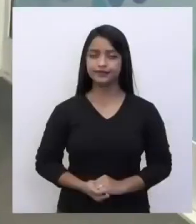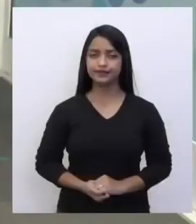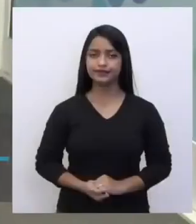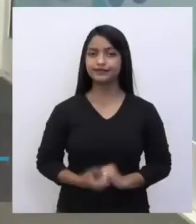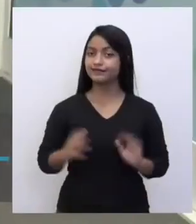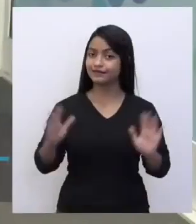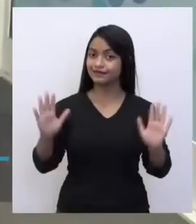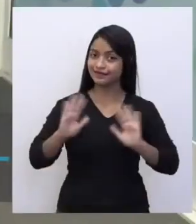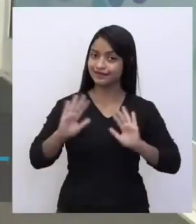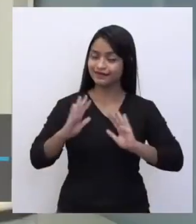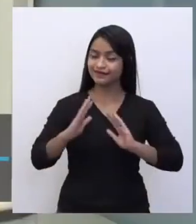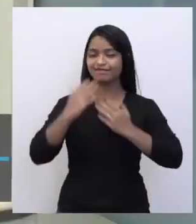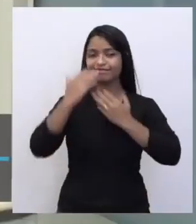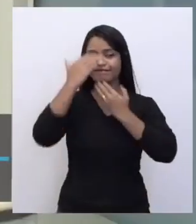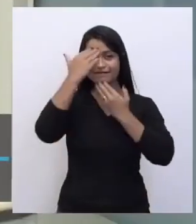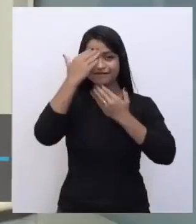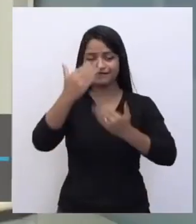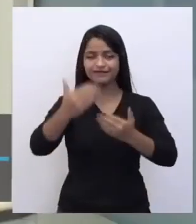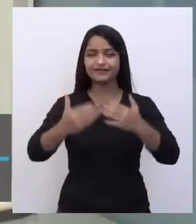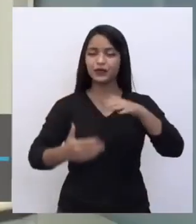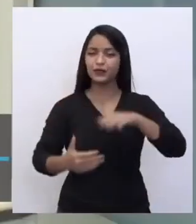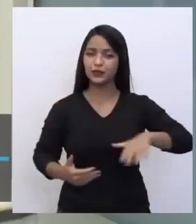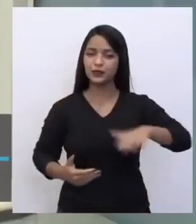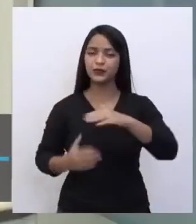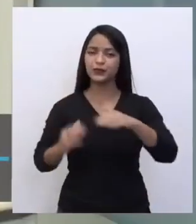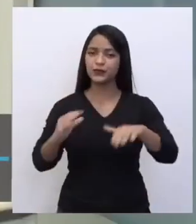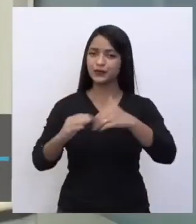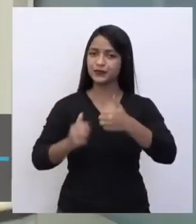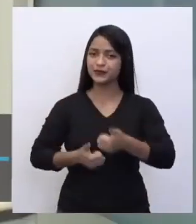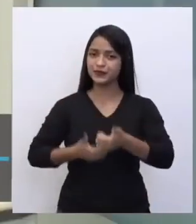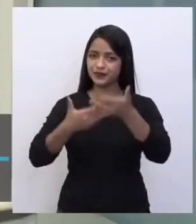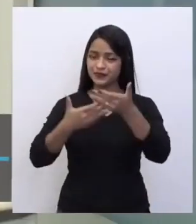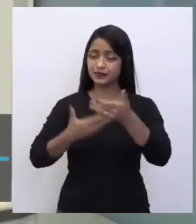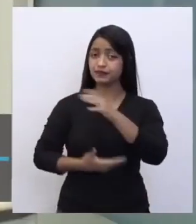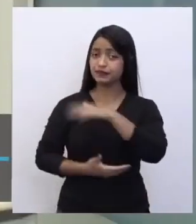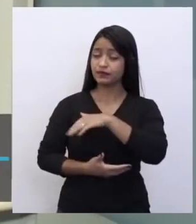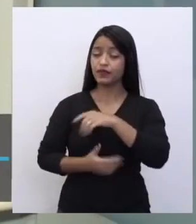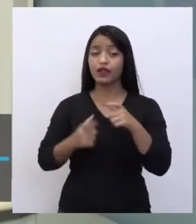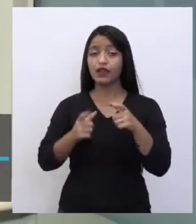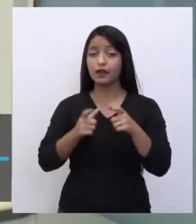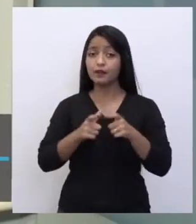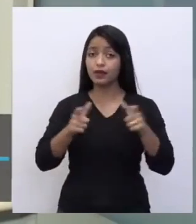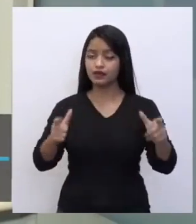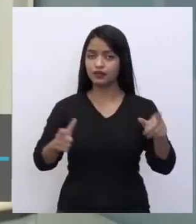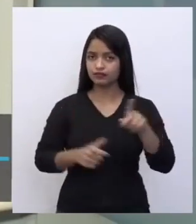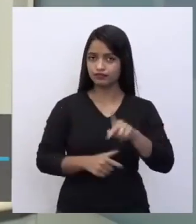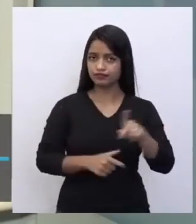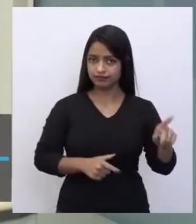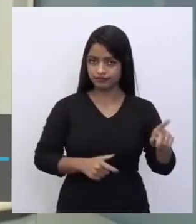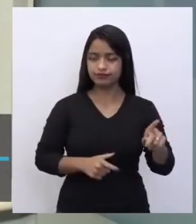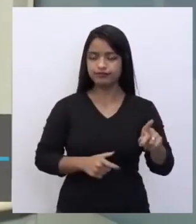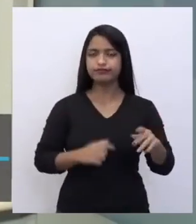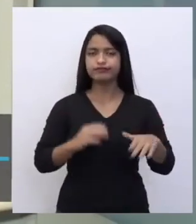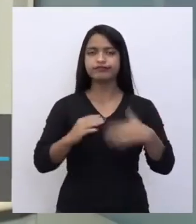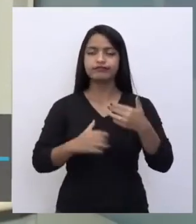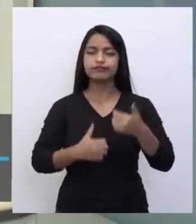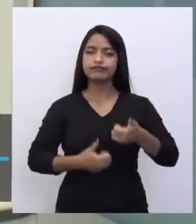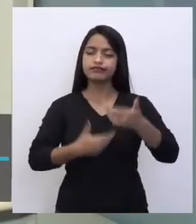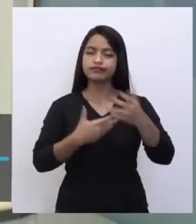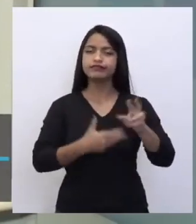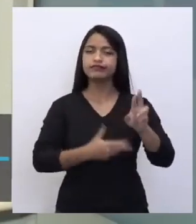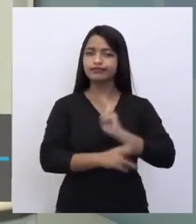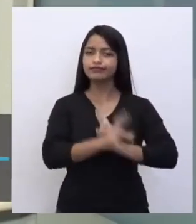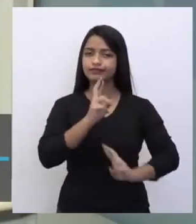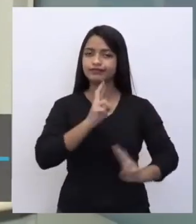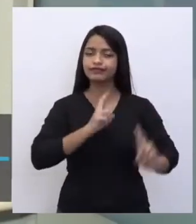Olá, muito obrigada por todas as contribuições, professora Milene. A maioria dos nossos professores, né, trouxeram aqui as